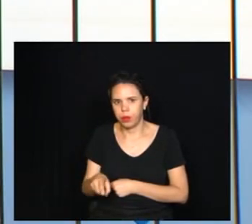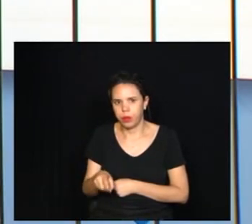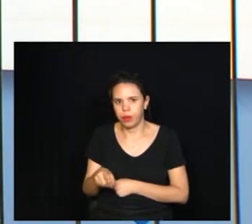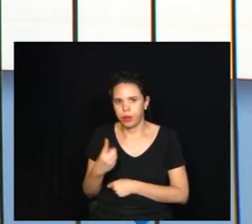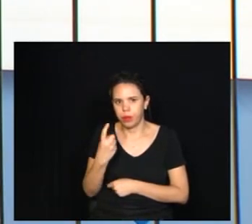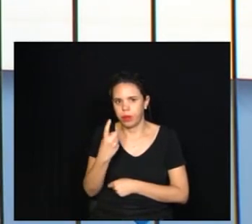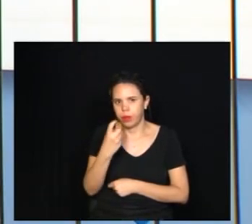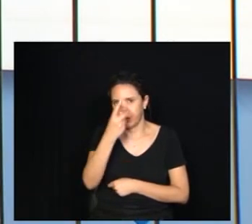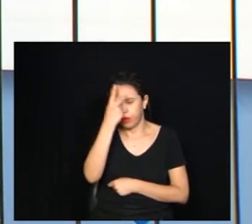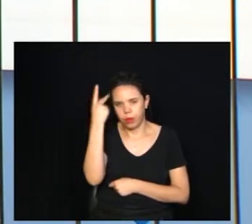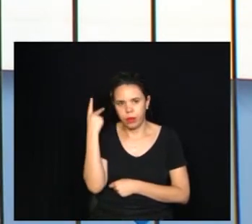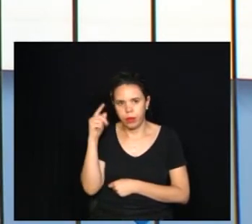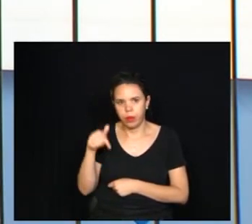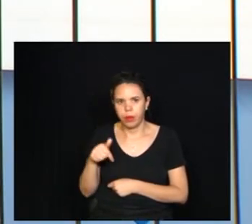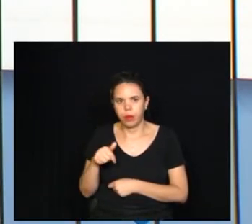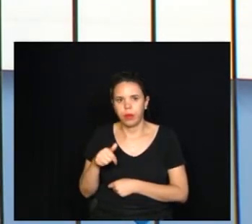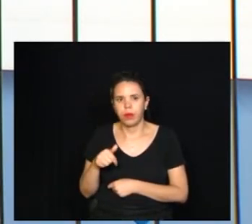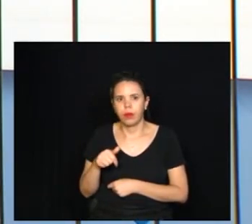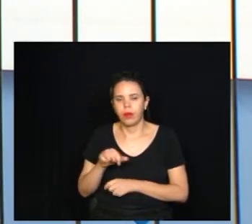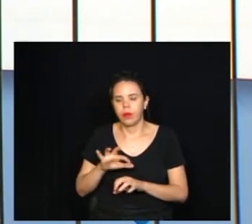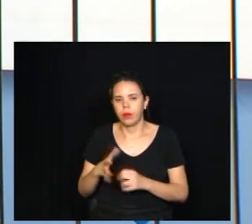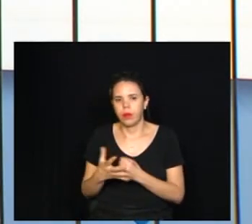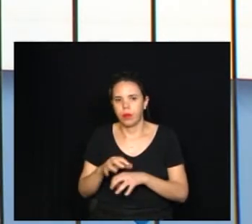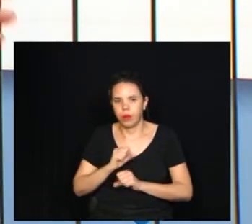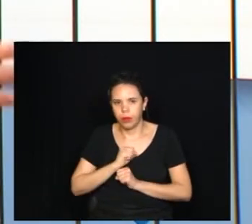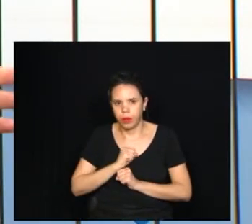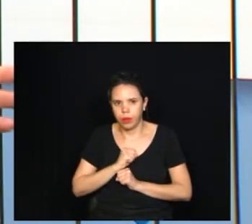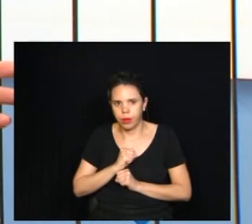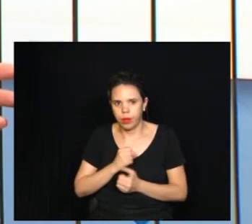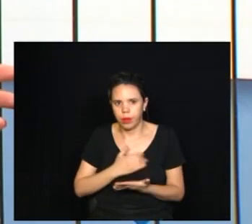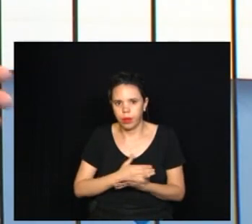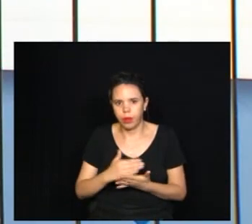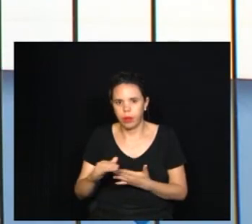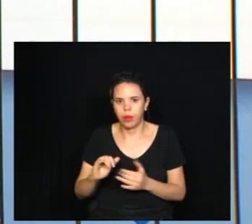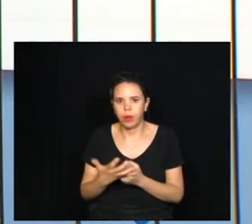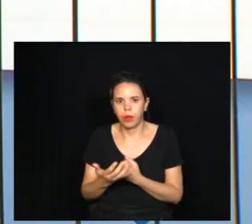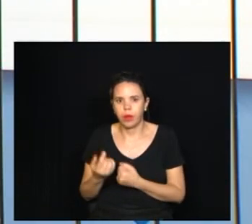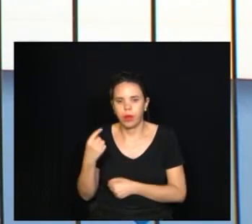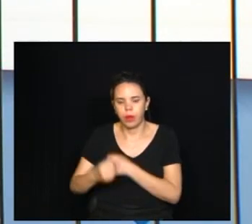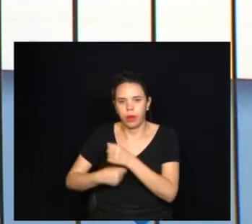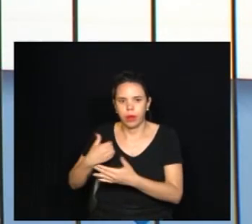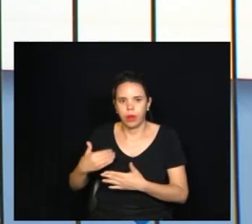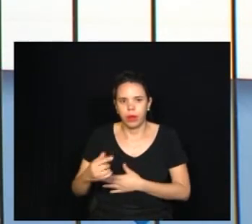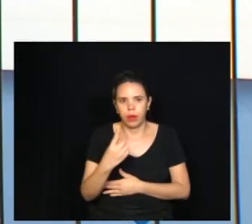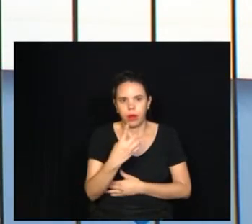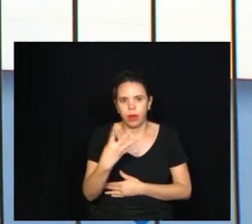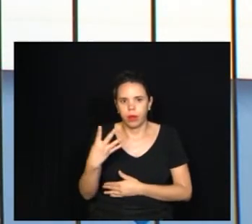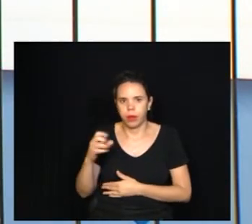4.351.001 pessoas com a Covid-19 desde o início da pandemia, com